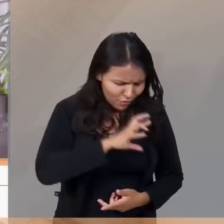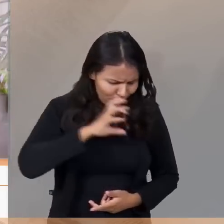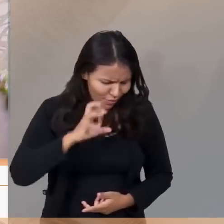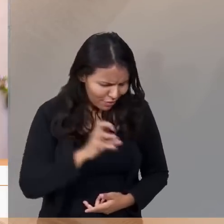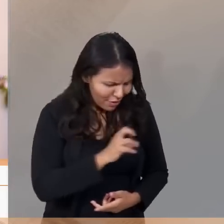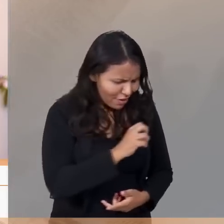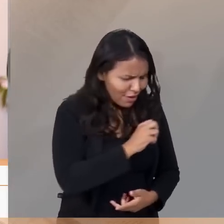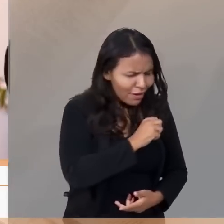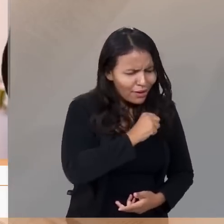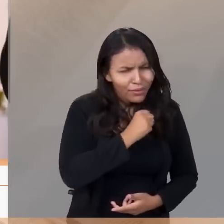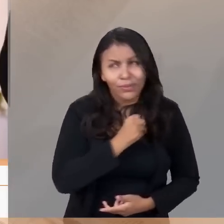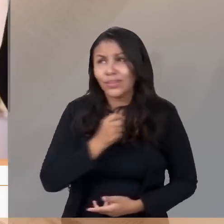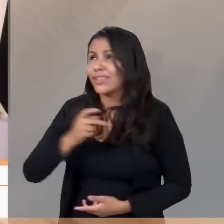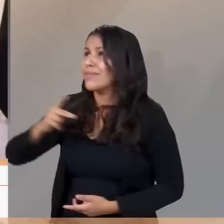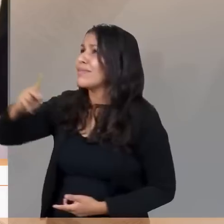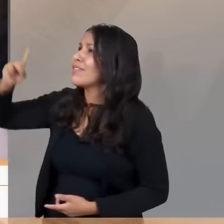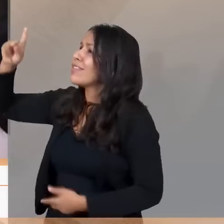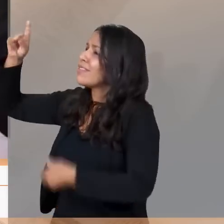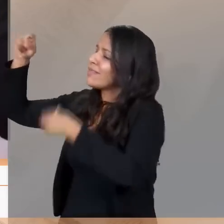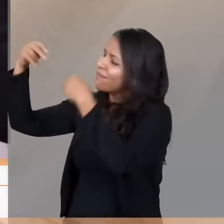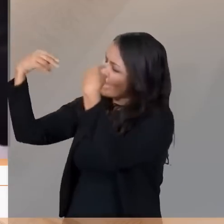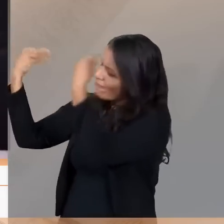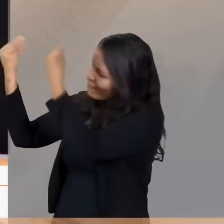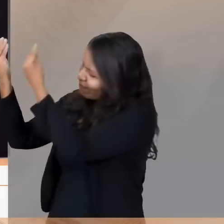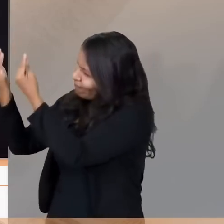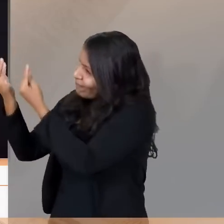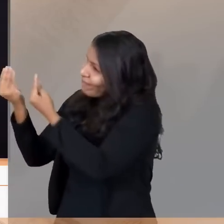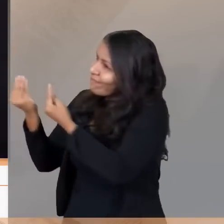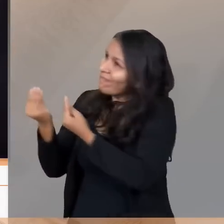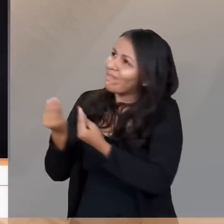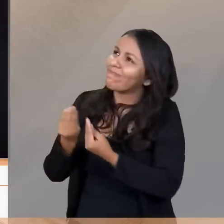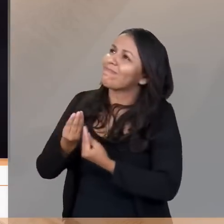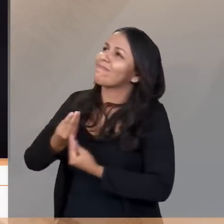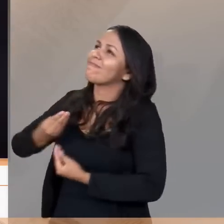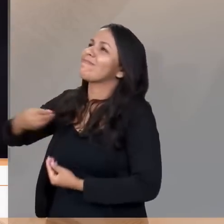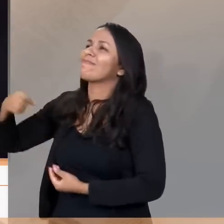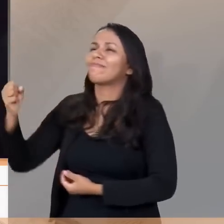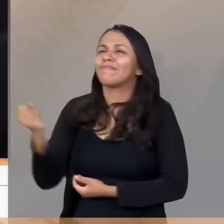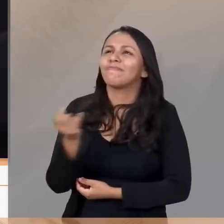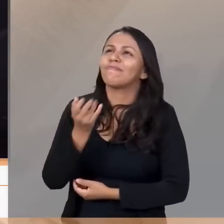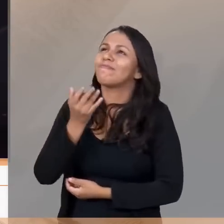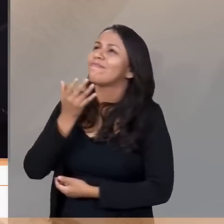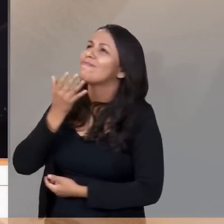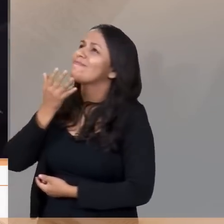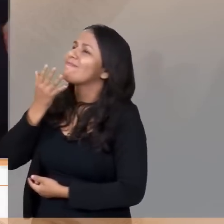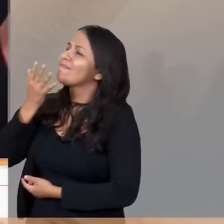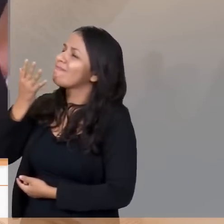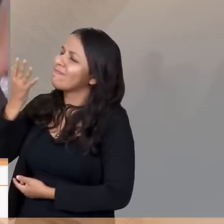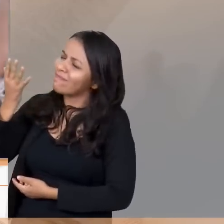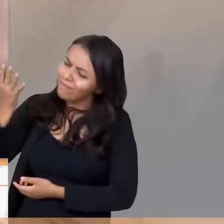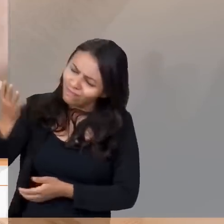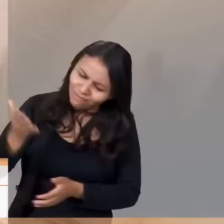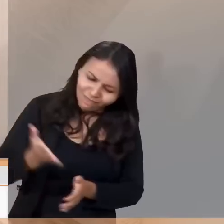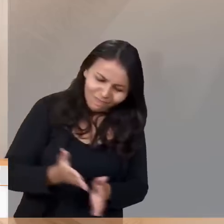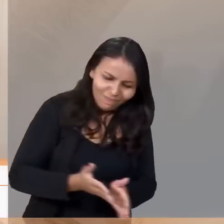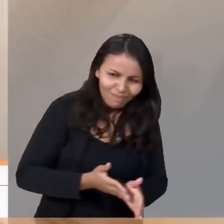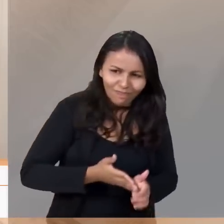provisões do teu amor bondosas